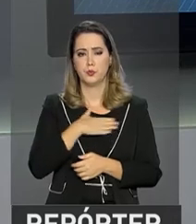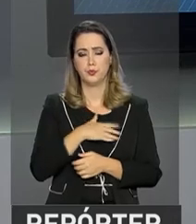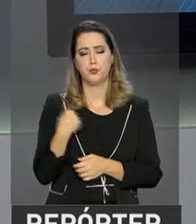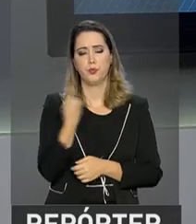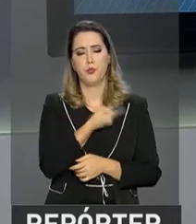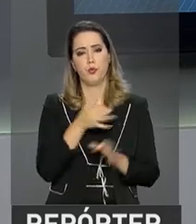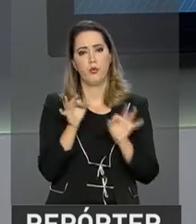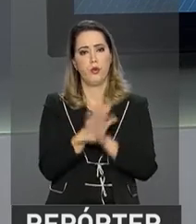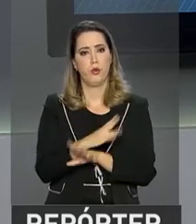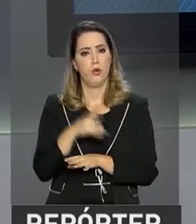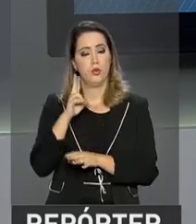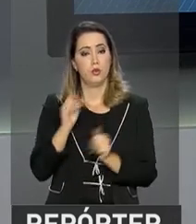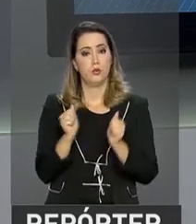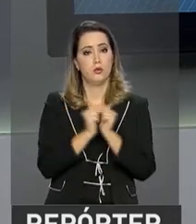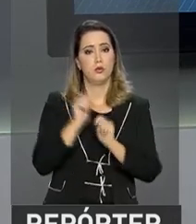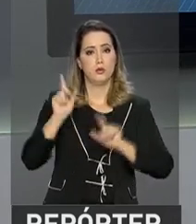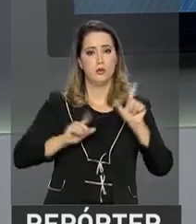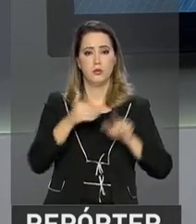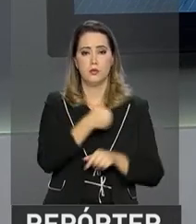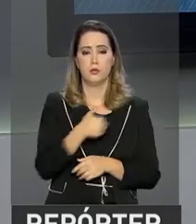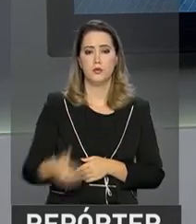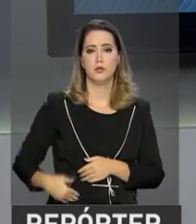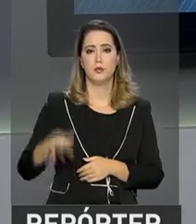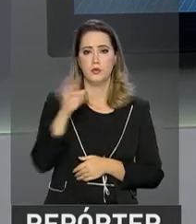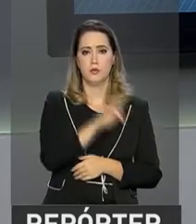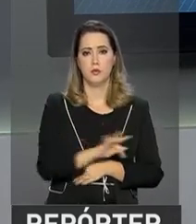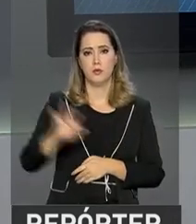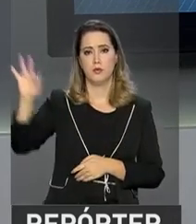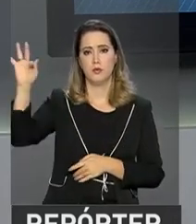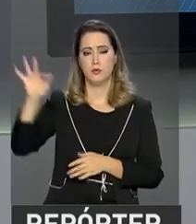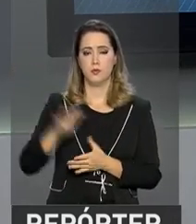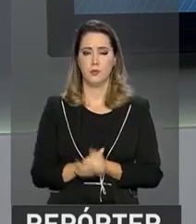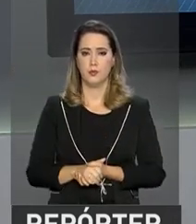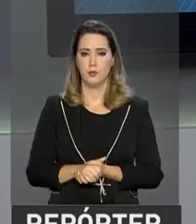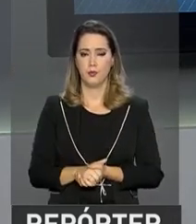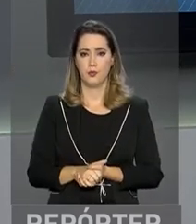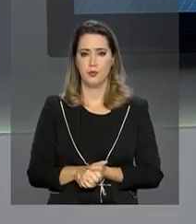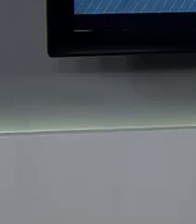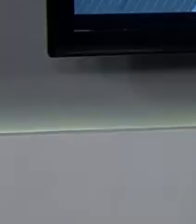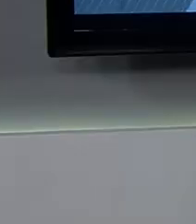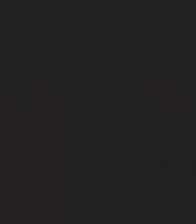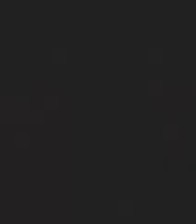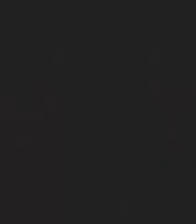nós ficamos por aqui continue com a gente nbr a tv do governo federal